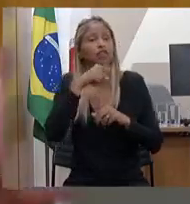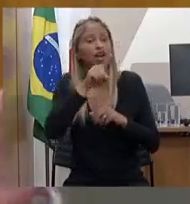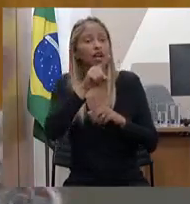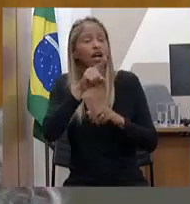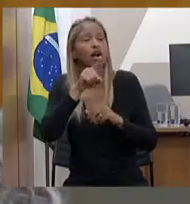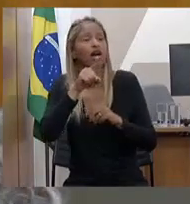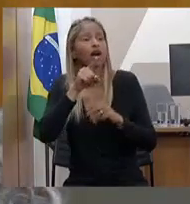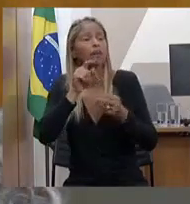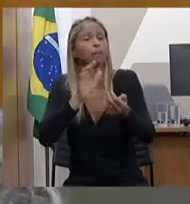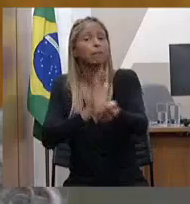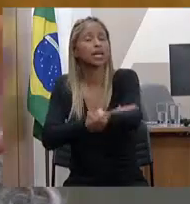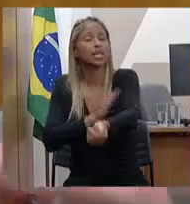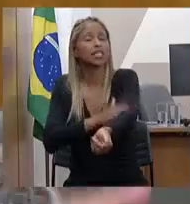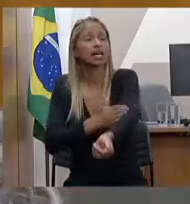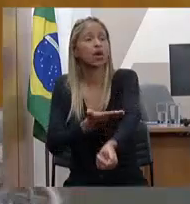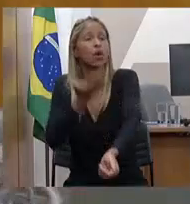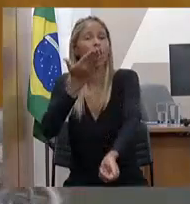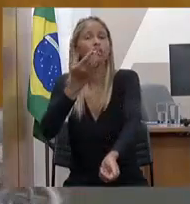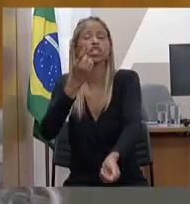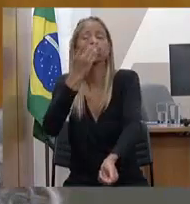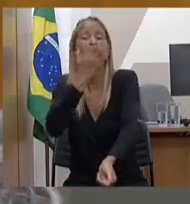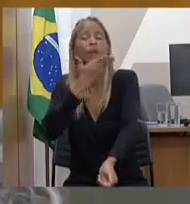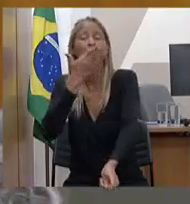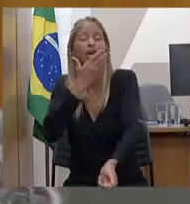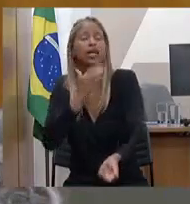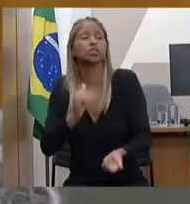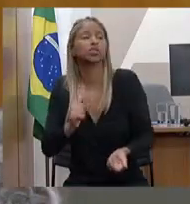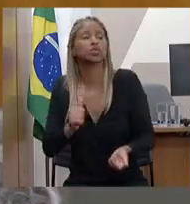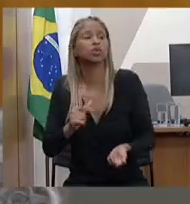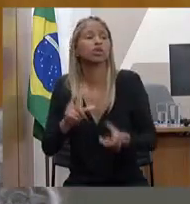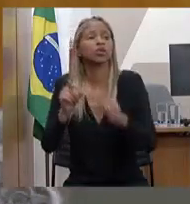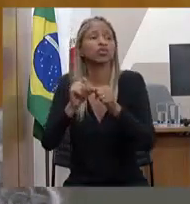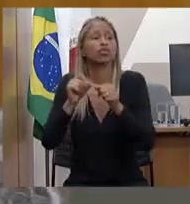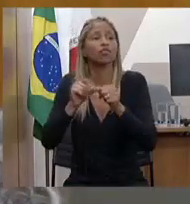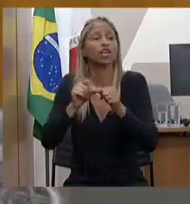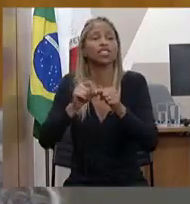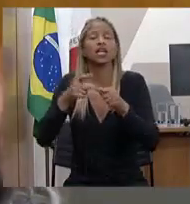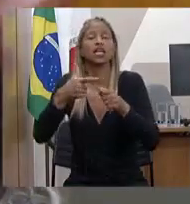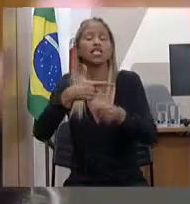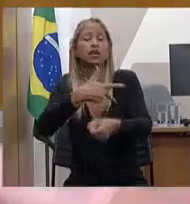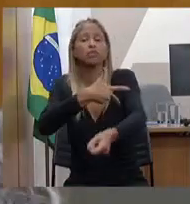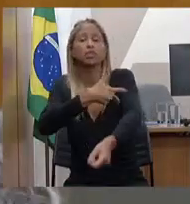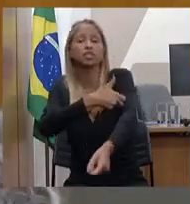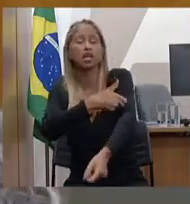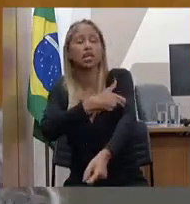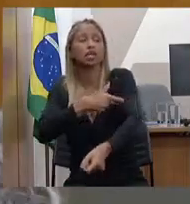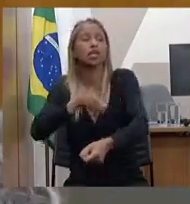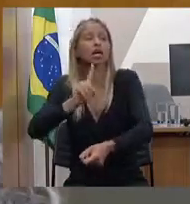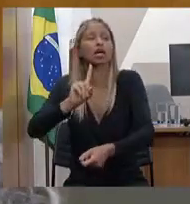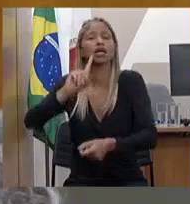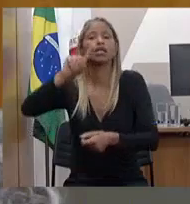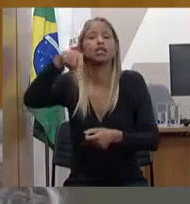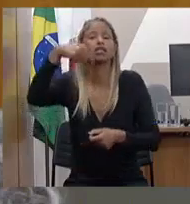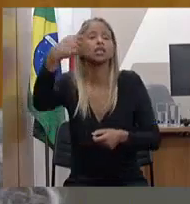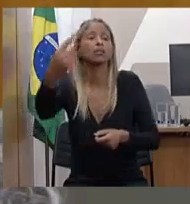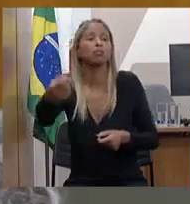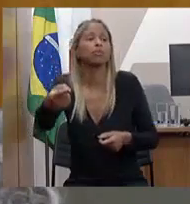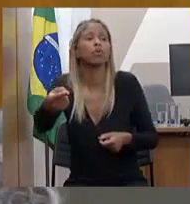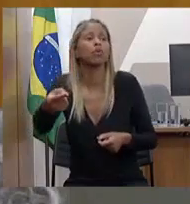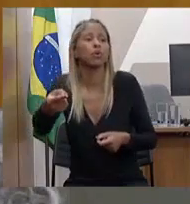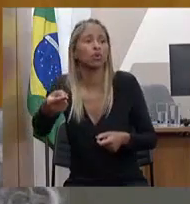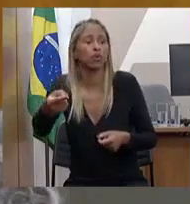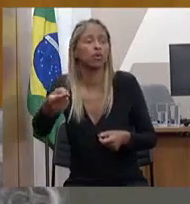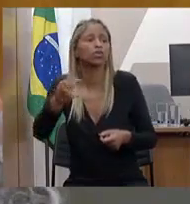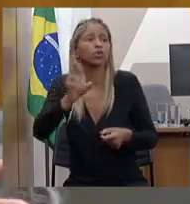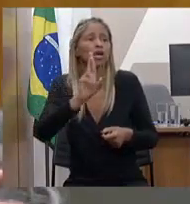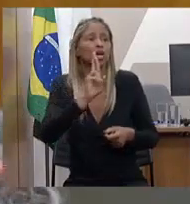pressão alta e se é diabético isso eu acho que a pessoa tem que fazer um exame de sangue antes alguns exames para depois ir lá conhecer